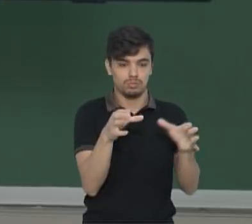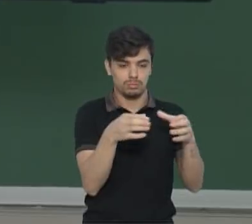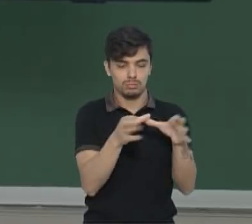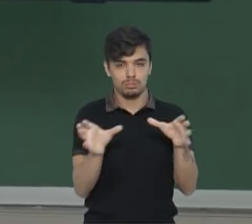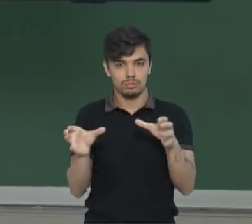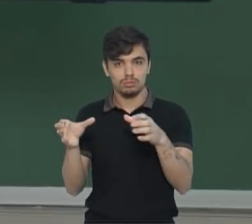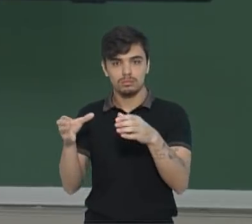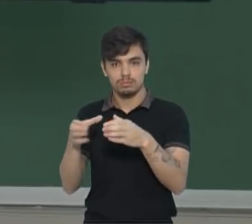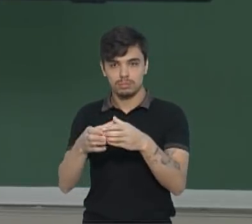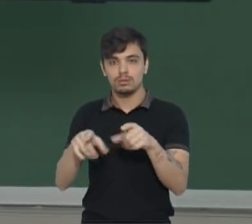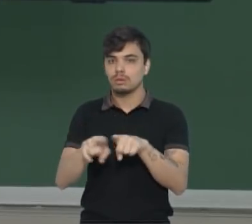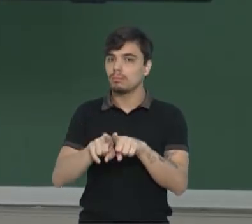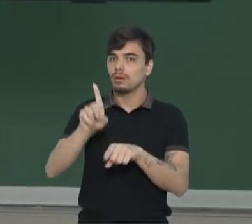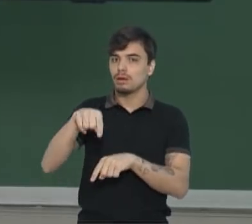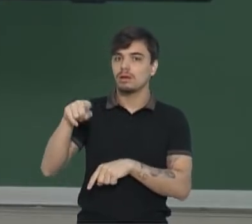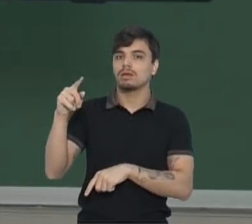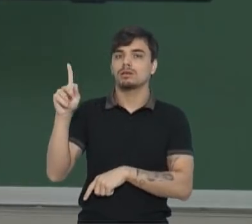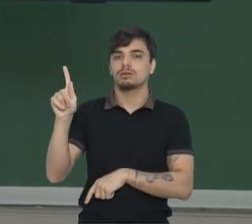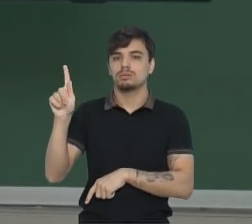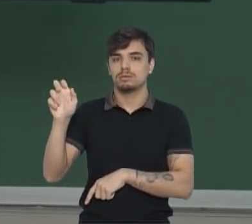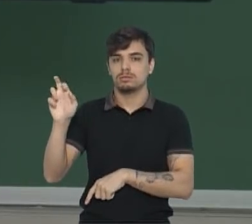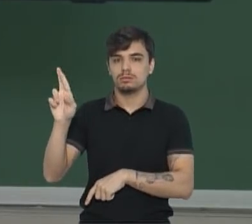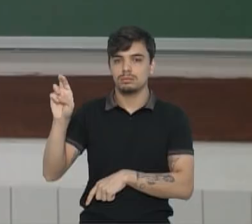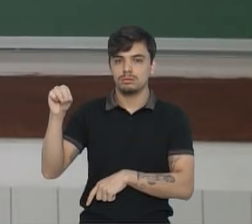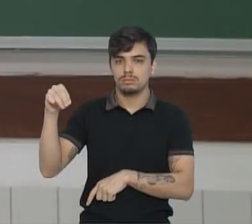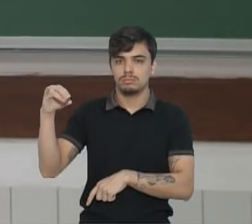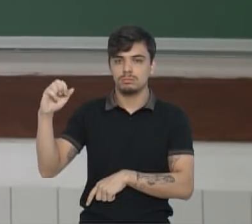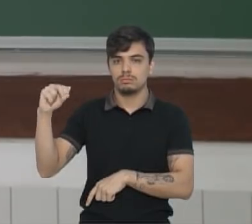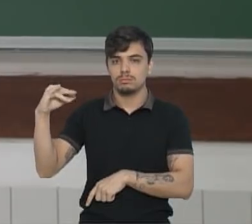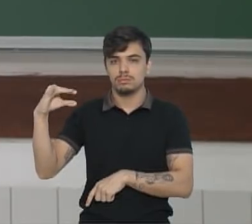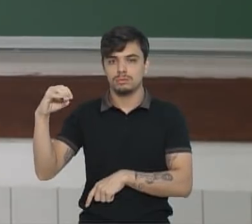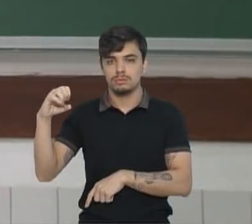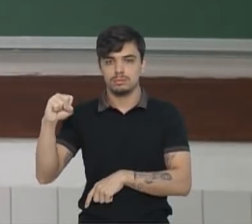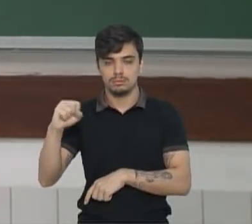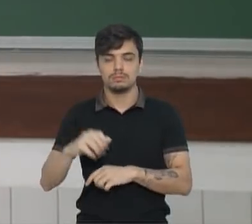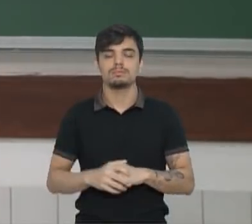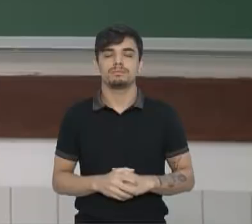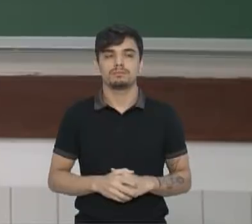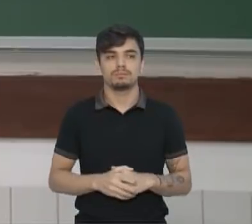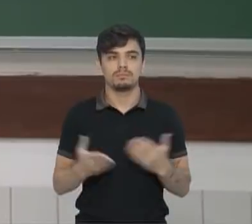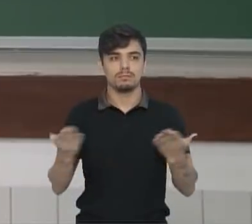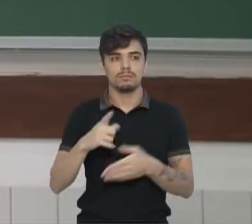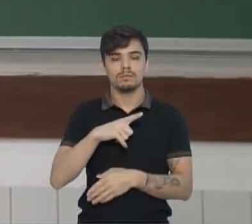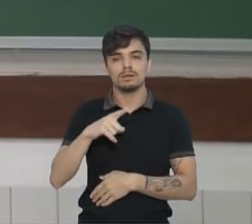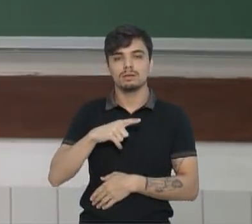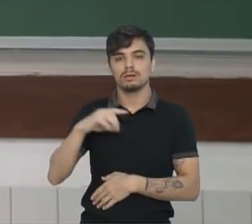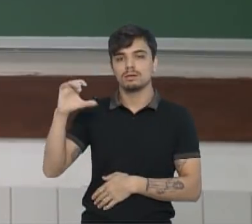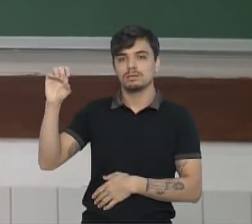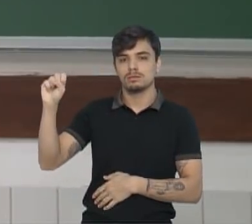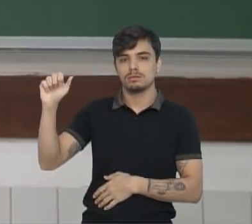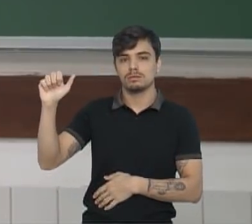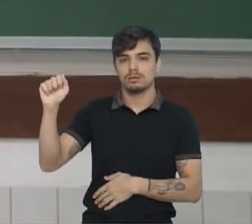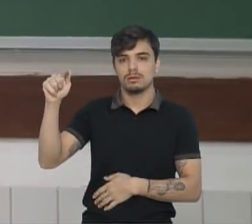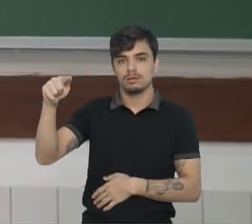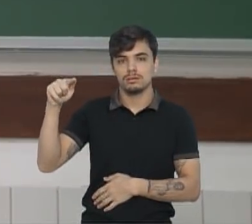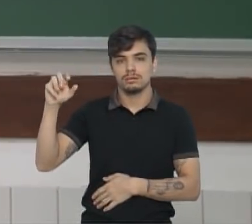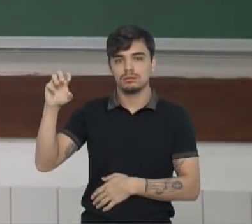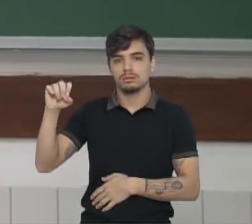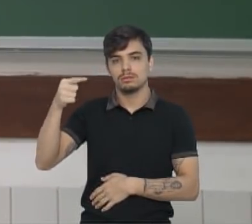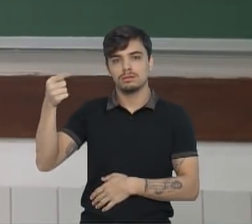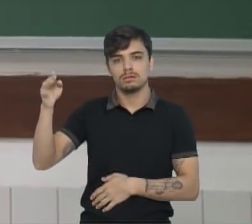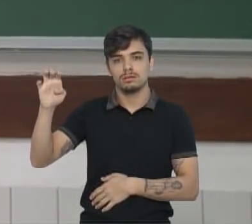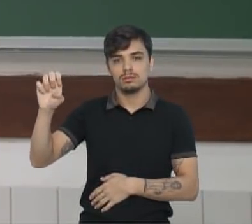povos germânicos. Agora aqui a gente tem os saxões. Os saxões são aqueles povos que vão formar o que hoje a